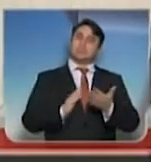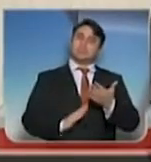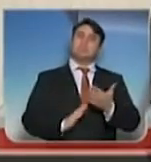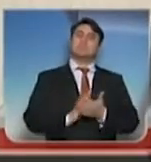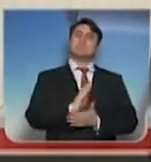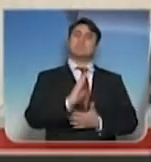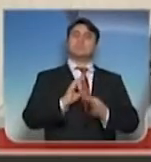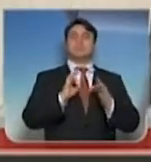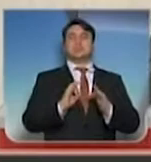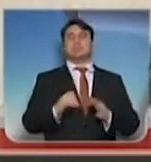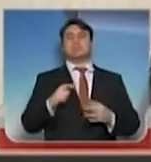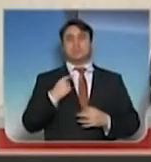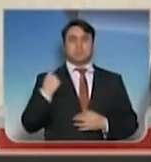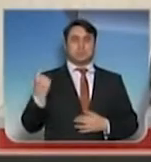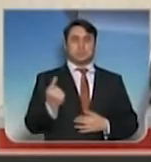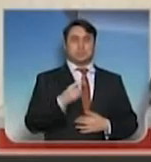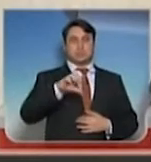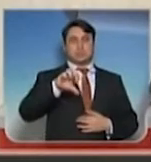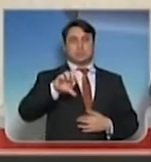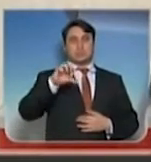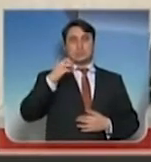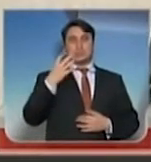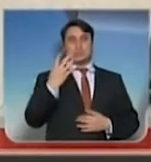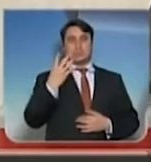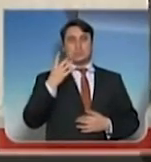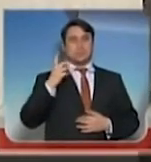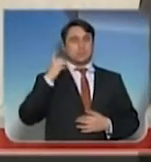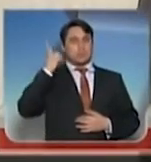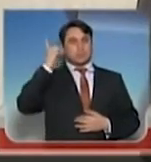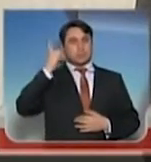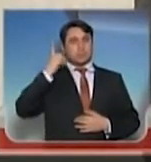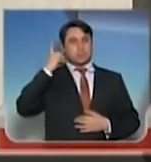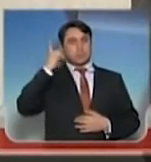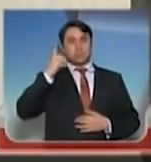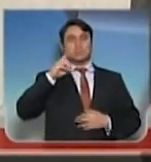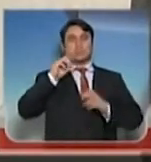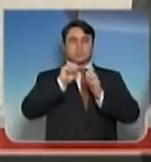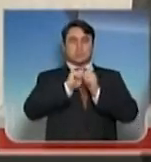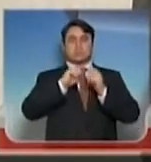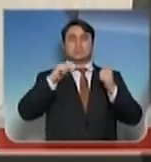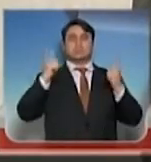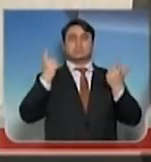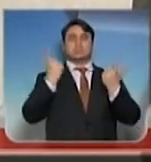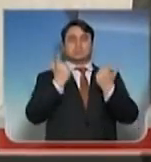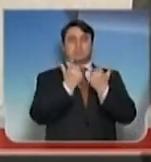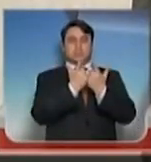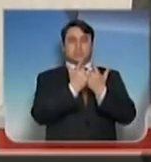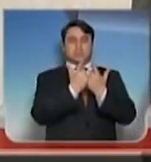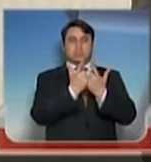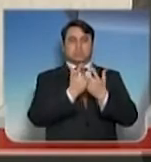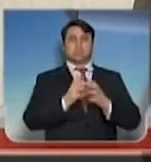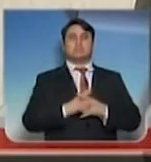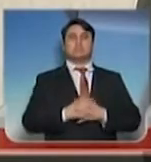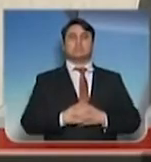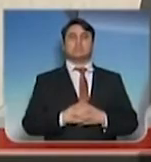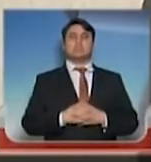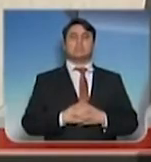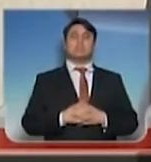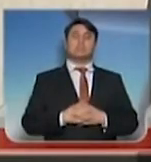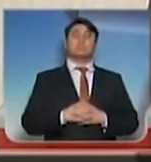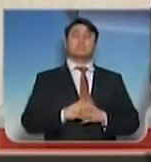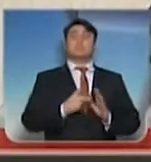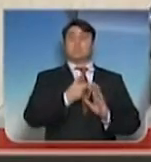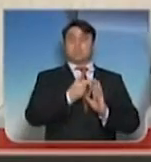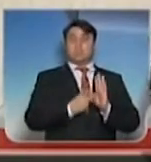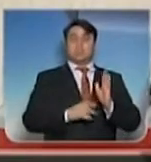aprovado aqui pelos 94 deputados deputados da Assembleia Legislativa um projeto